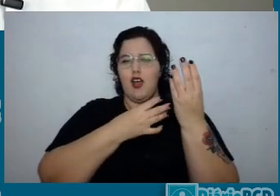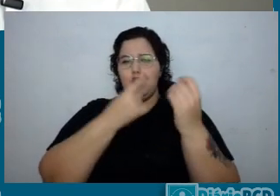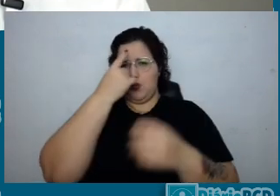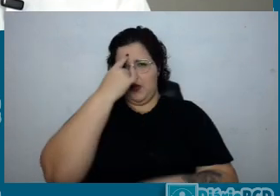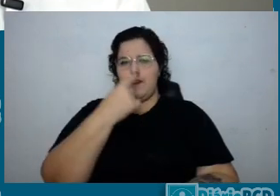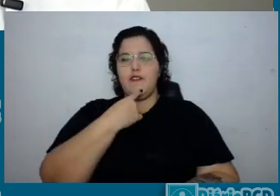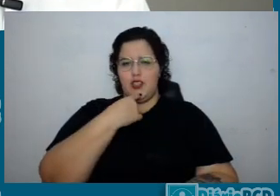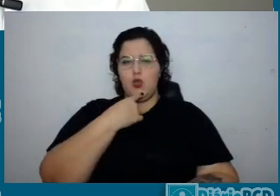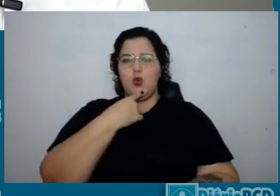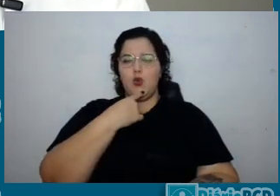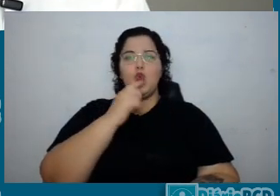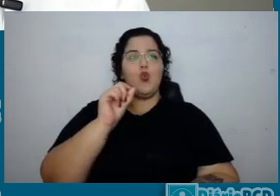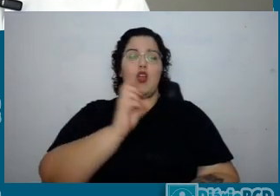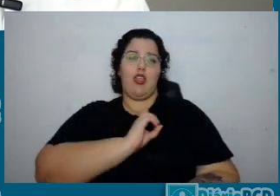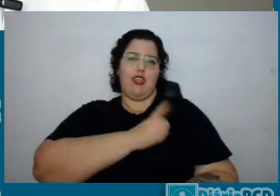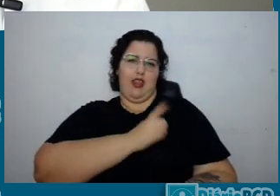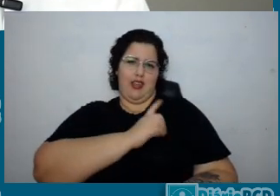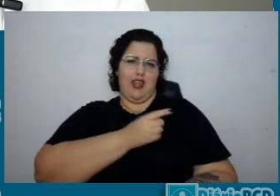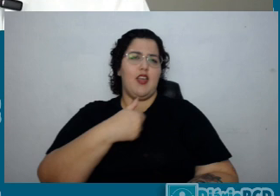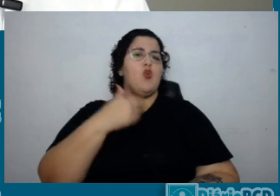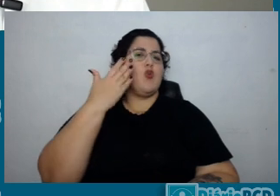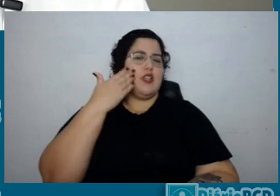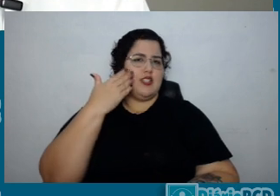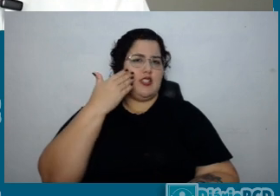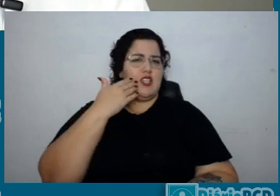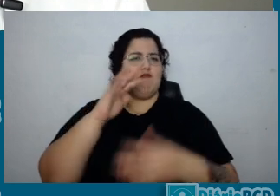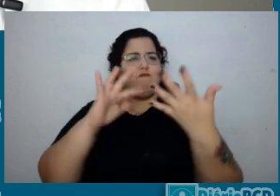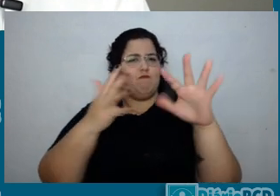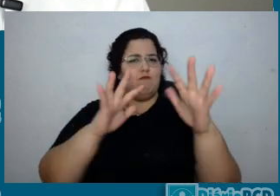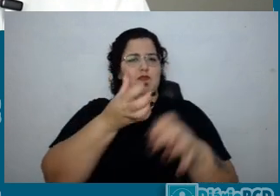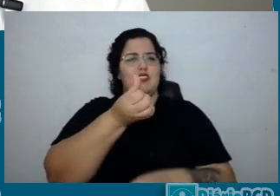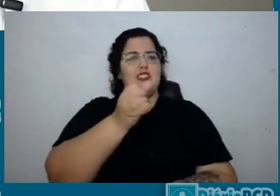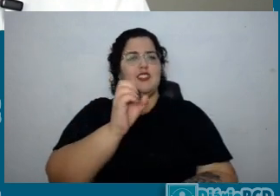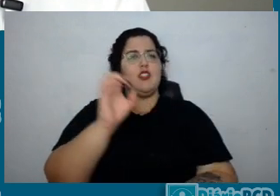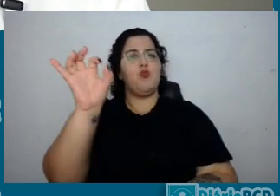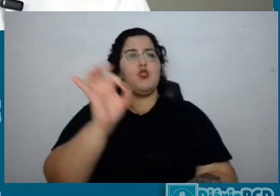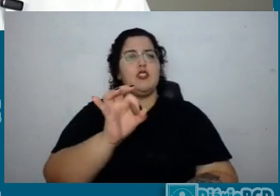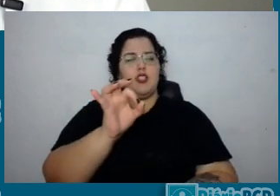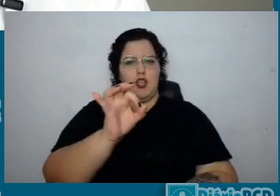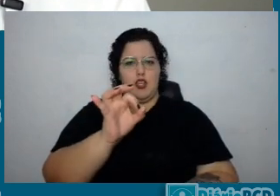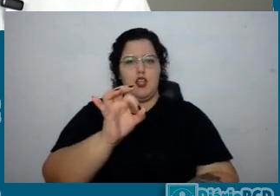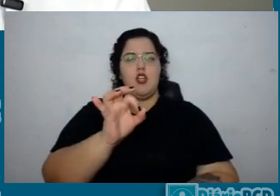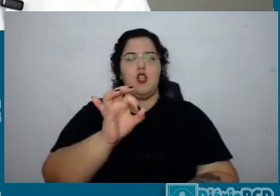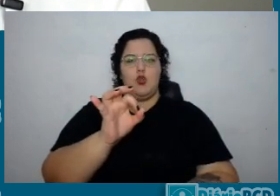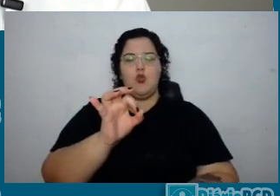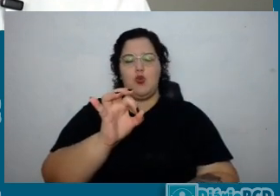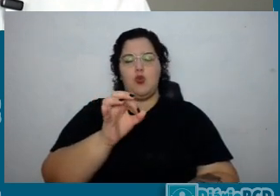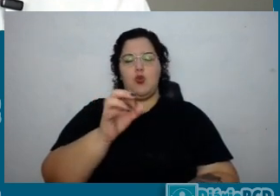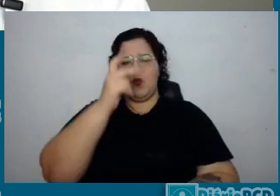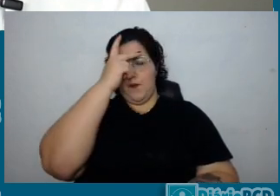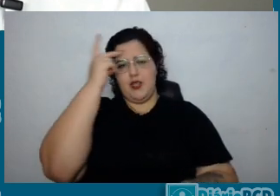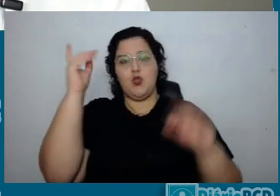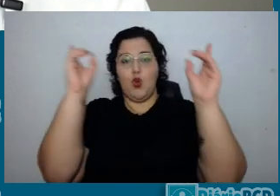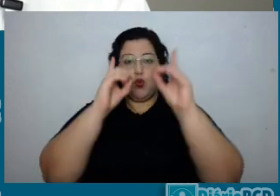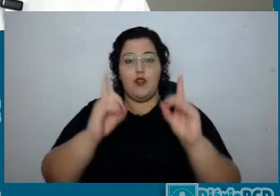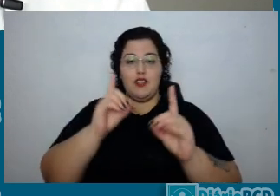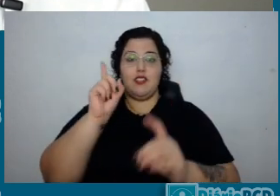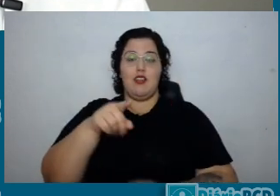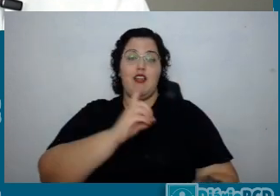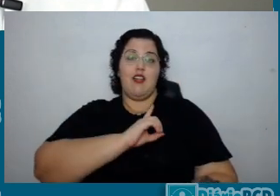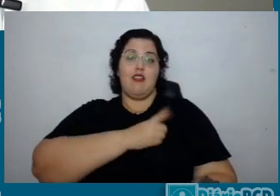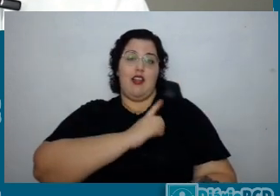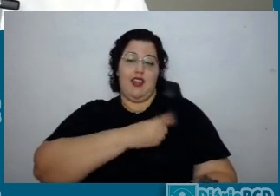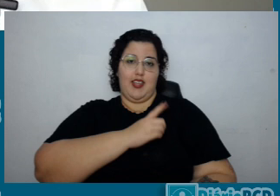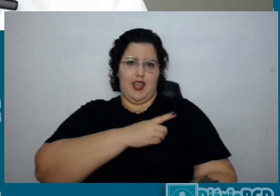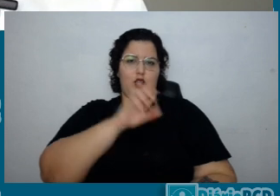O perfil dos delegados, mas eu já sei que passa de 60% o número de pessoas com deficiência que são delegados,